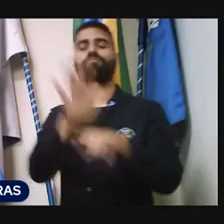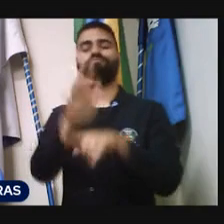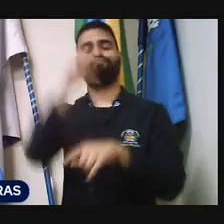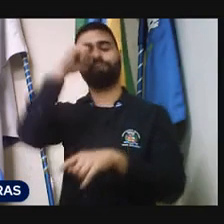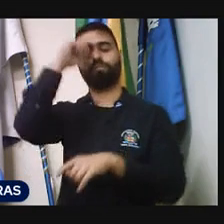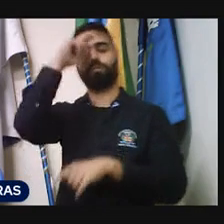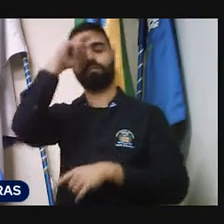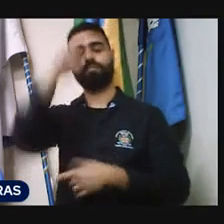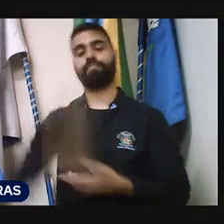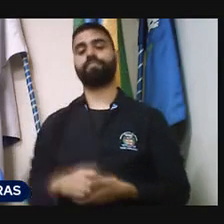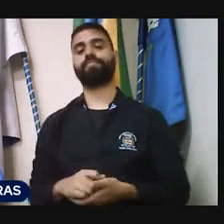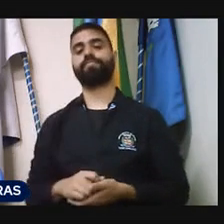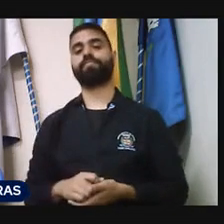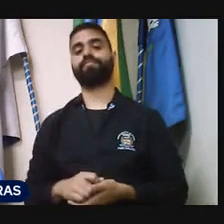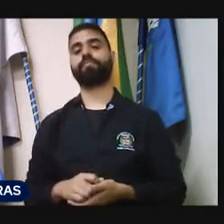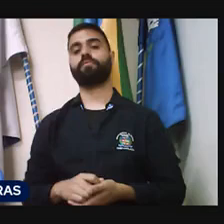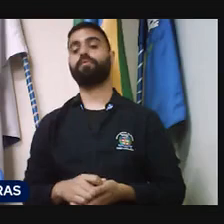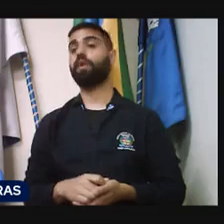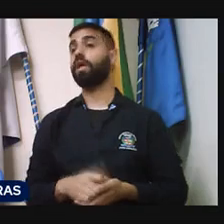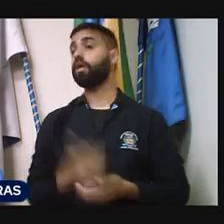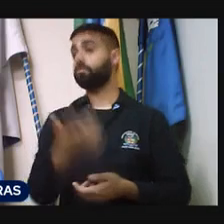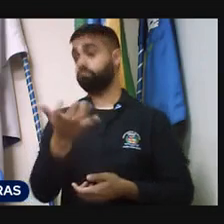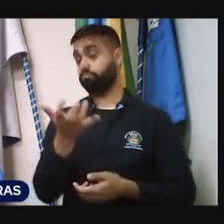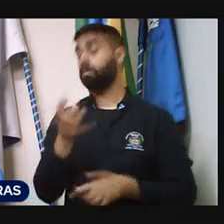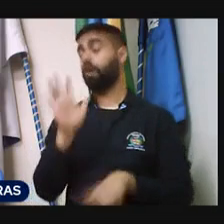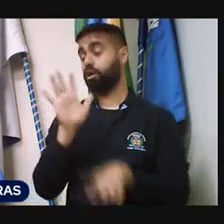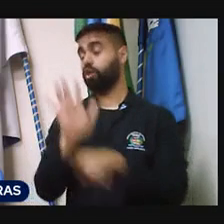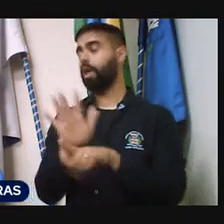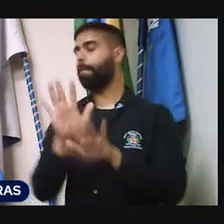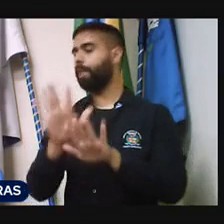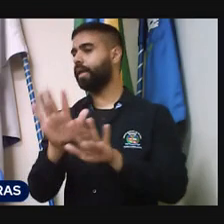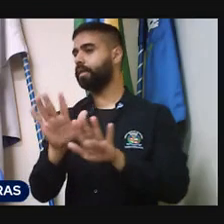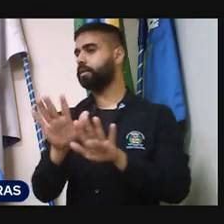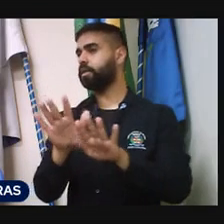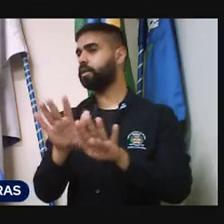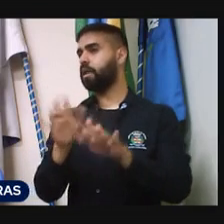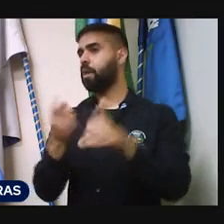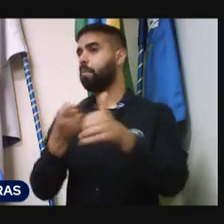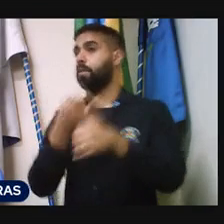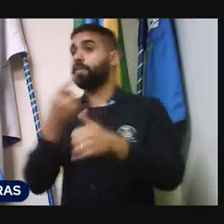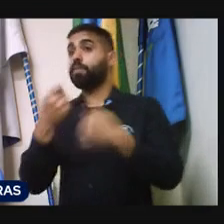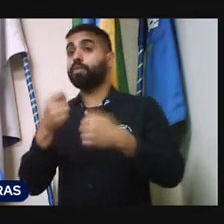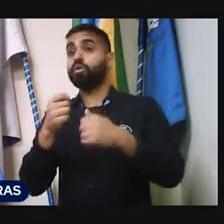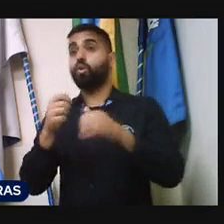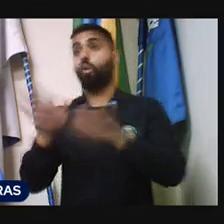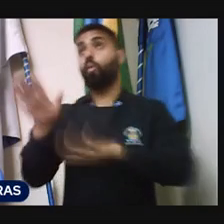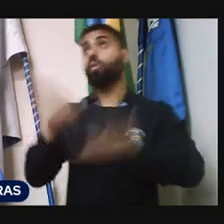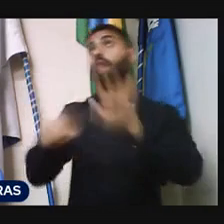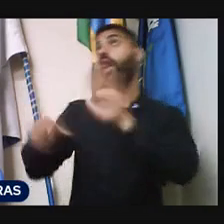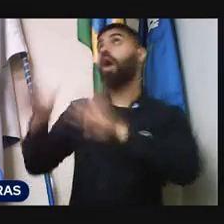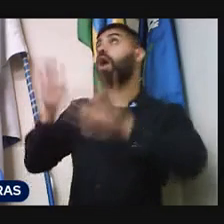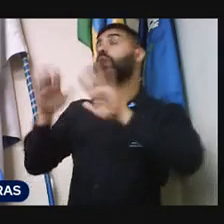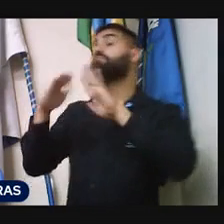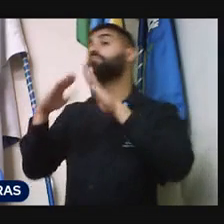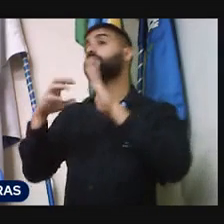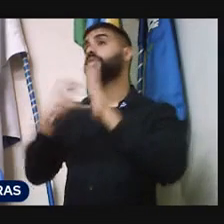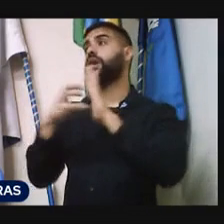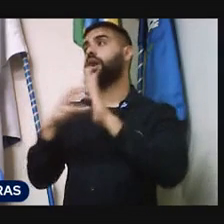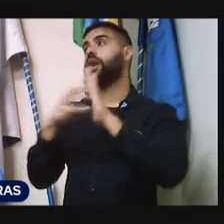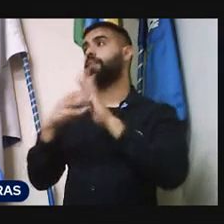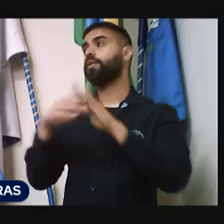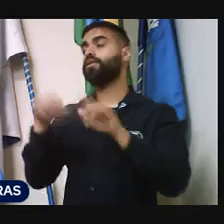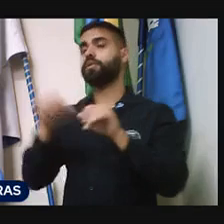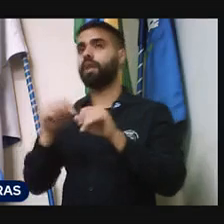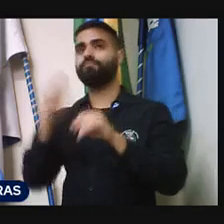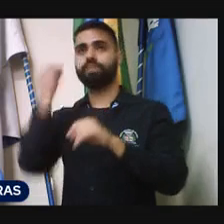hospital a gente está querendo ajudar sim Mas primeiro preciso cuidar da casa e a gente tá fazendo